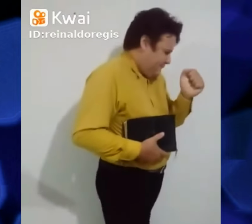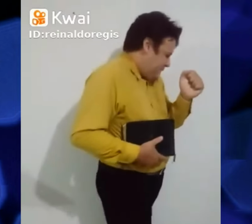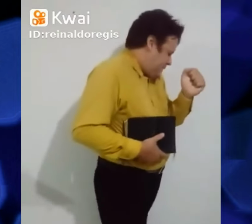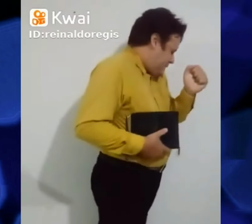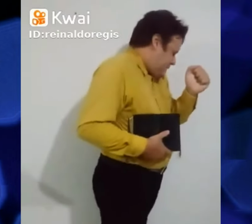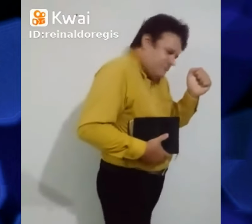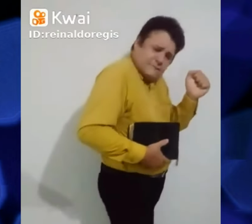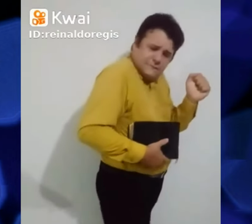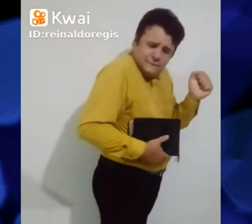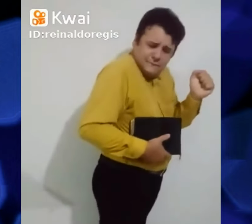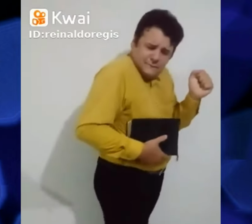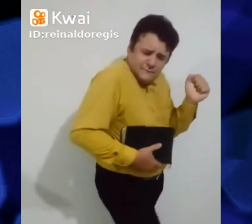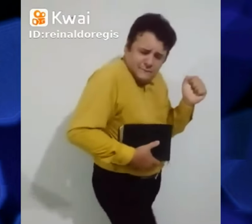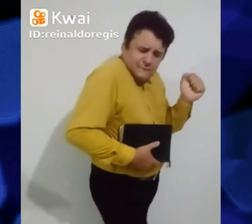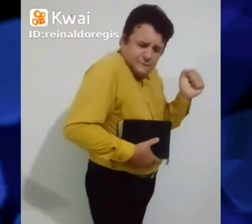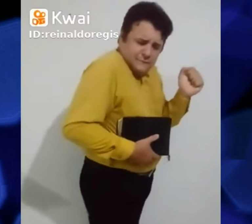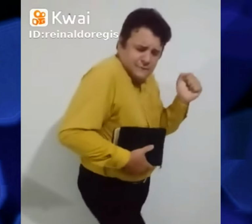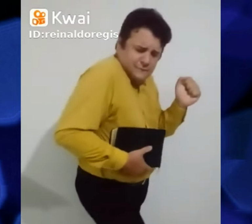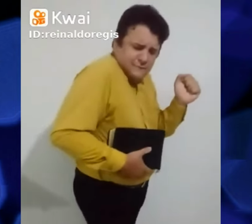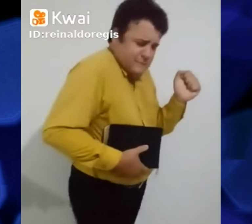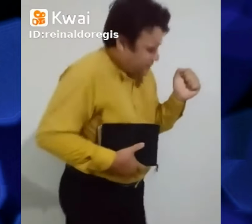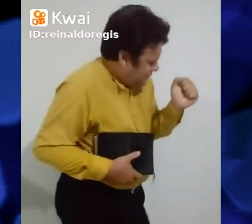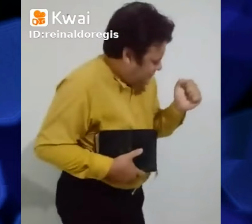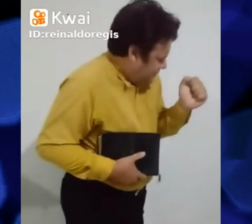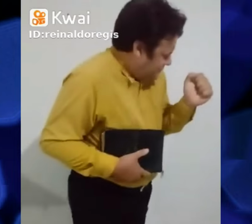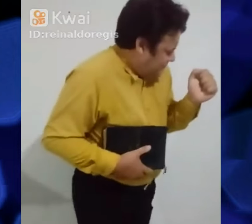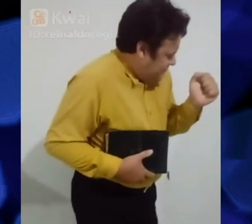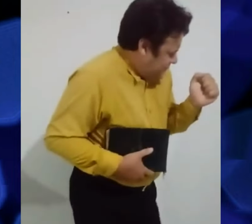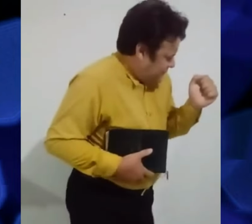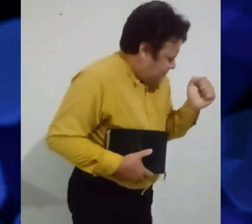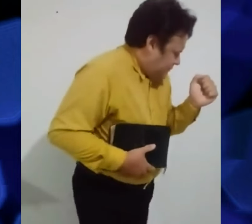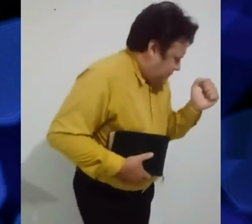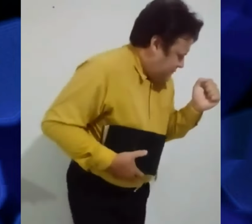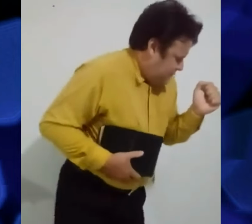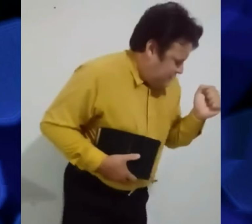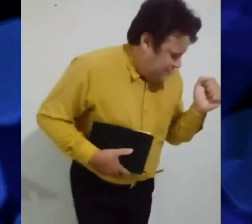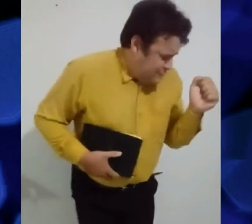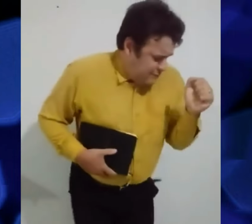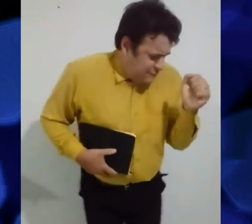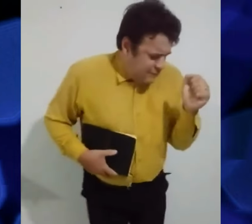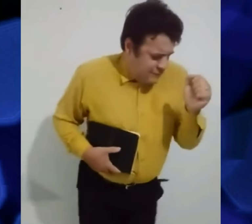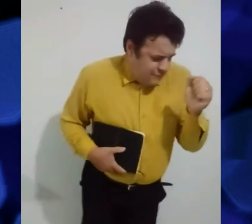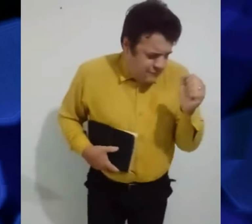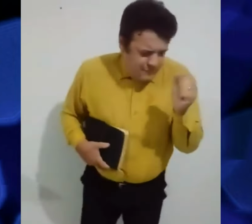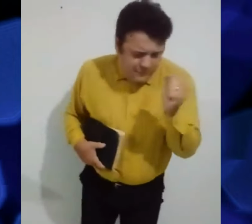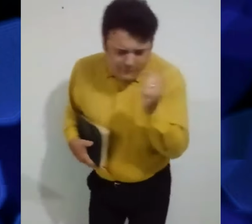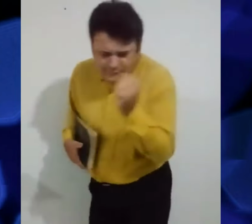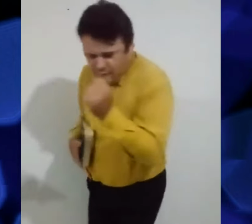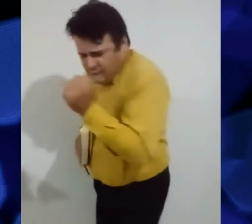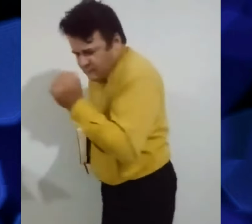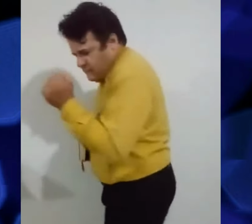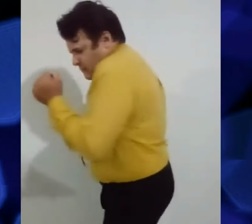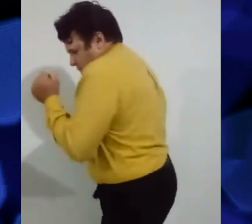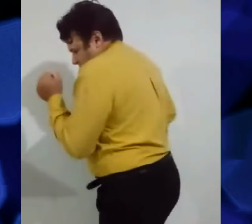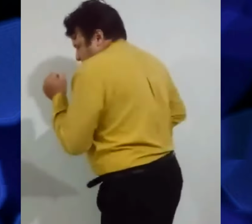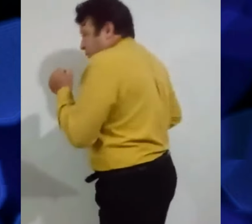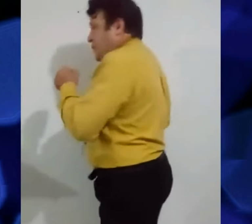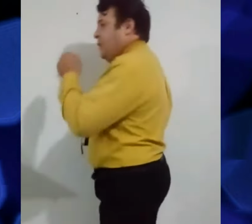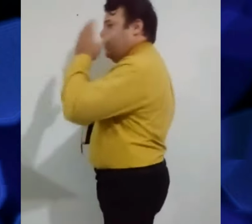né, que evidencie a sua fé, como se fosse forró, de qualquer